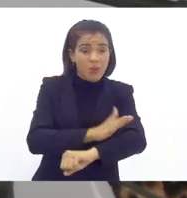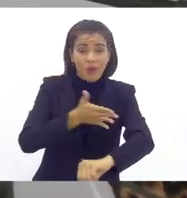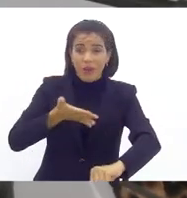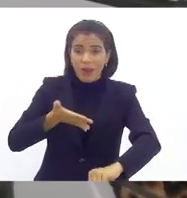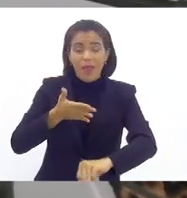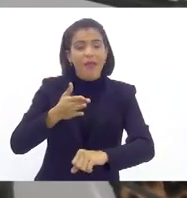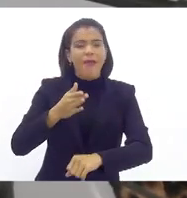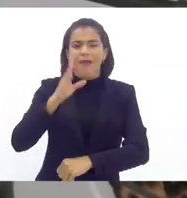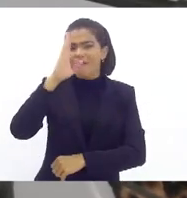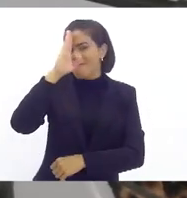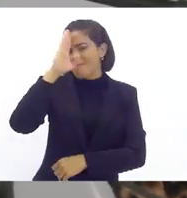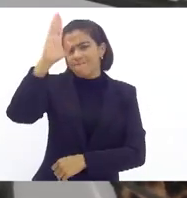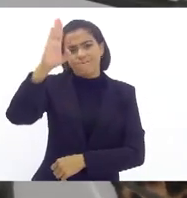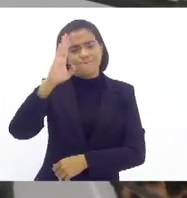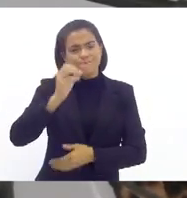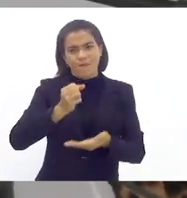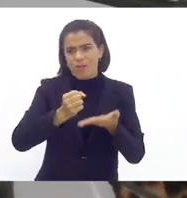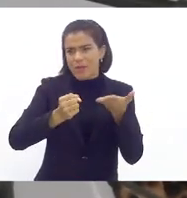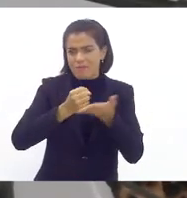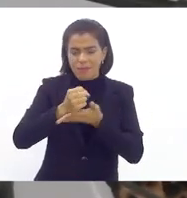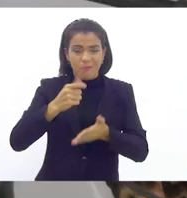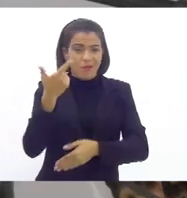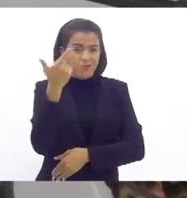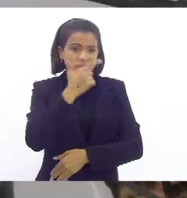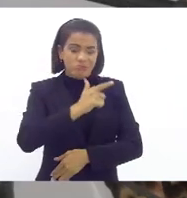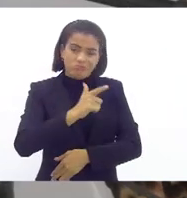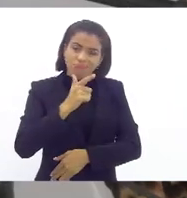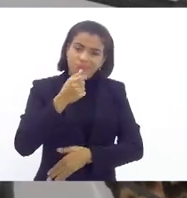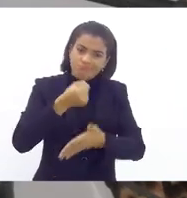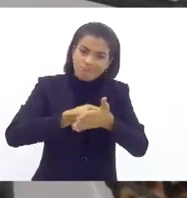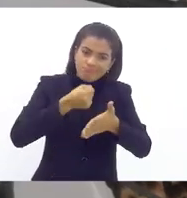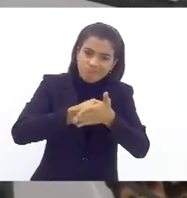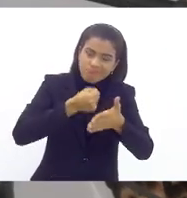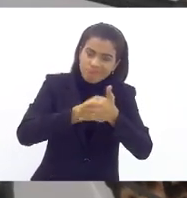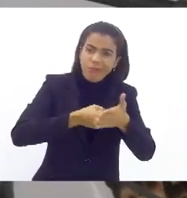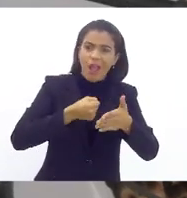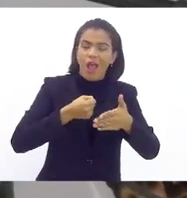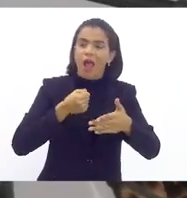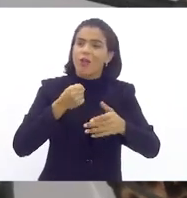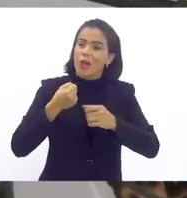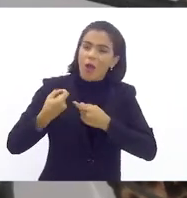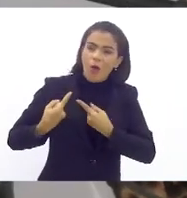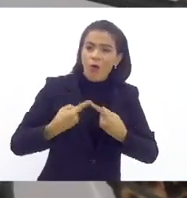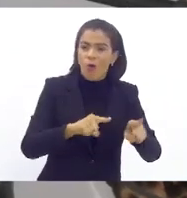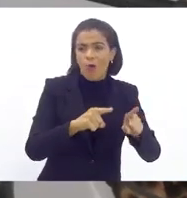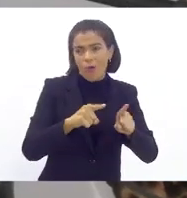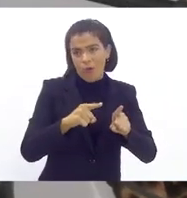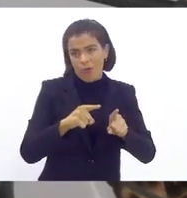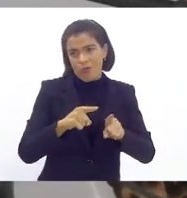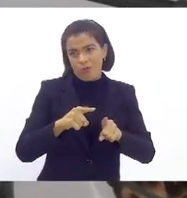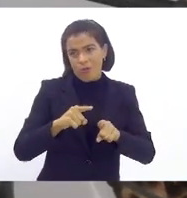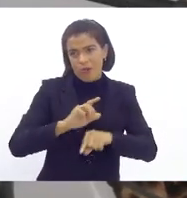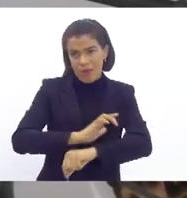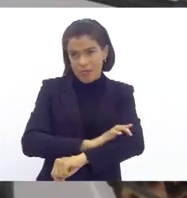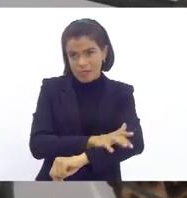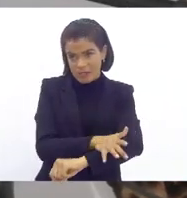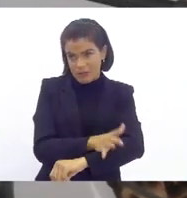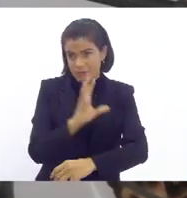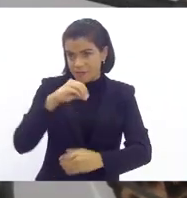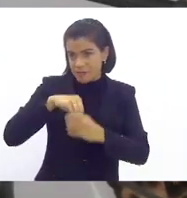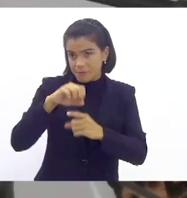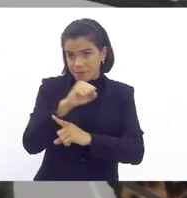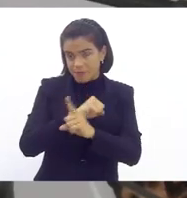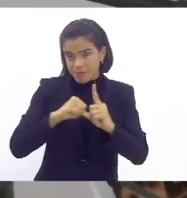é fundamental para que nós venhamos a combater, a lutar contra o racismo que existe na sociedade.